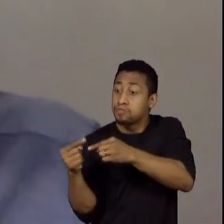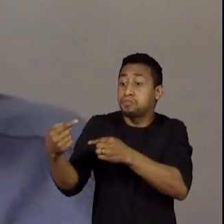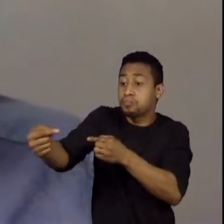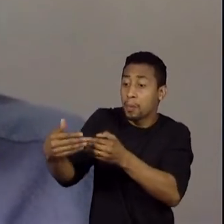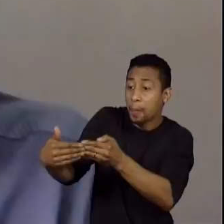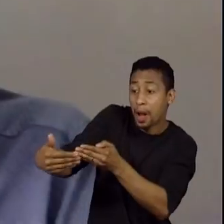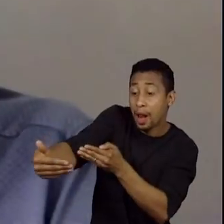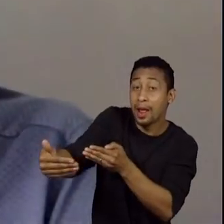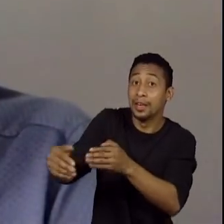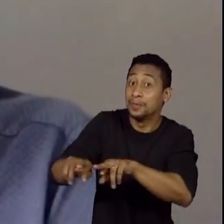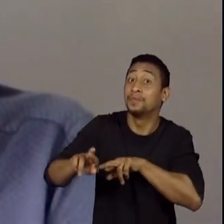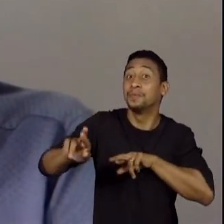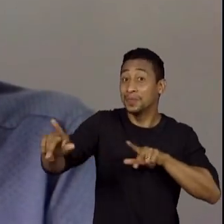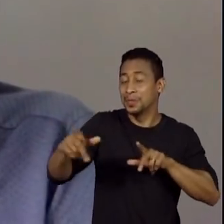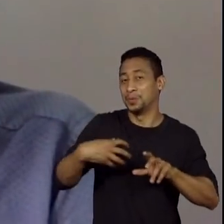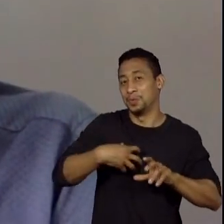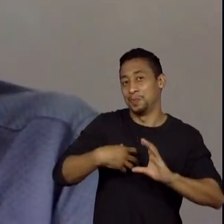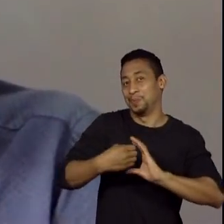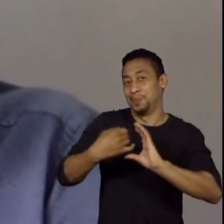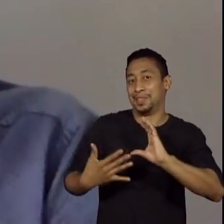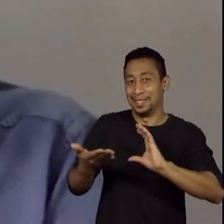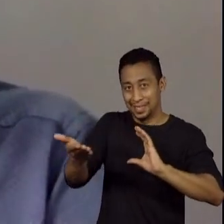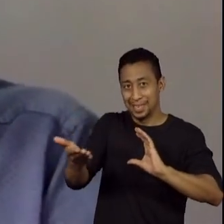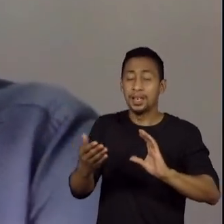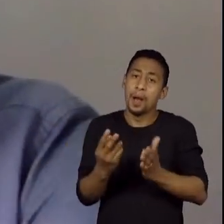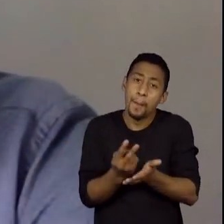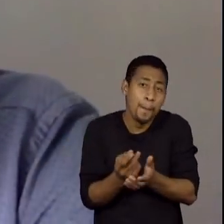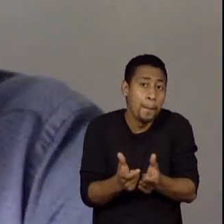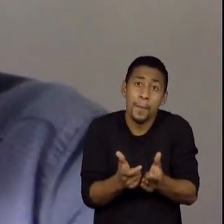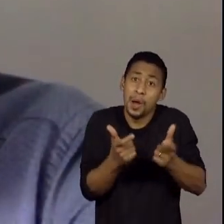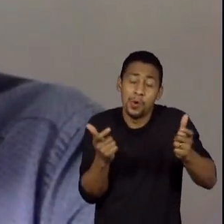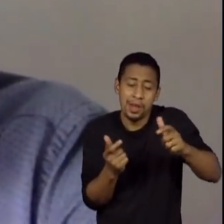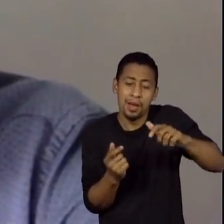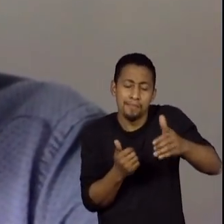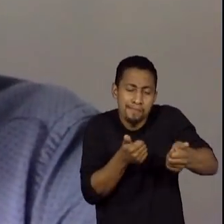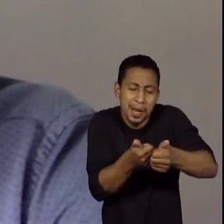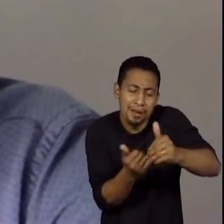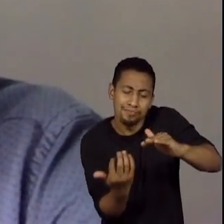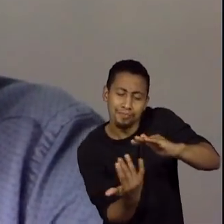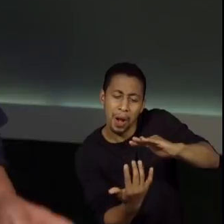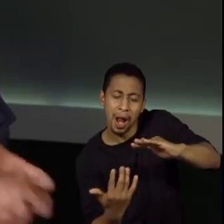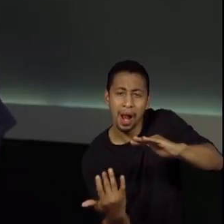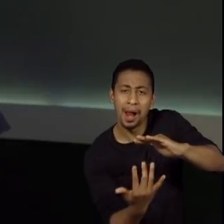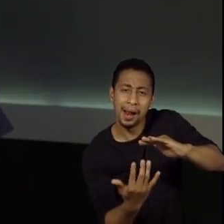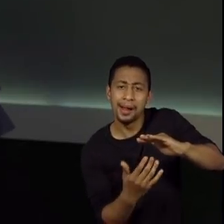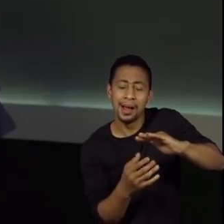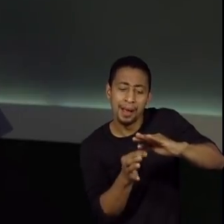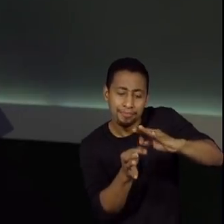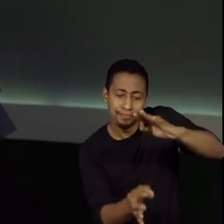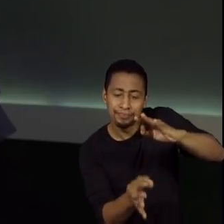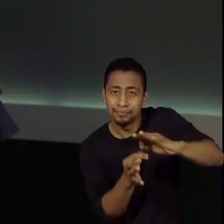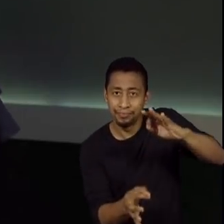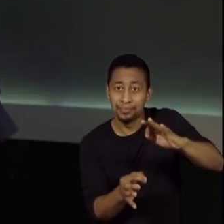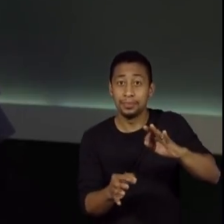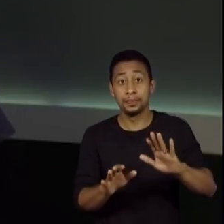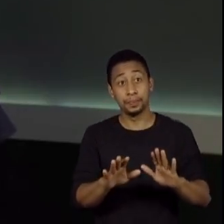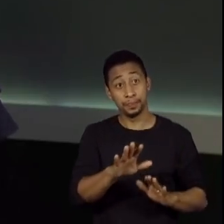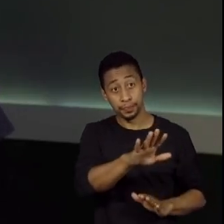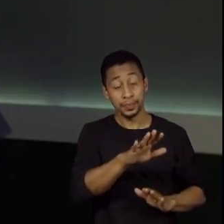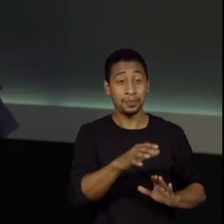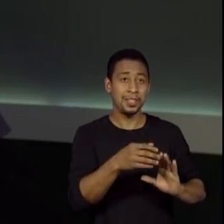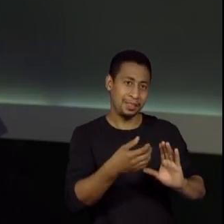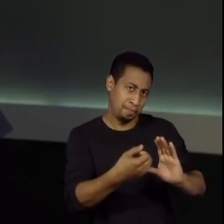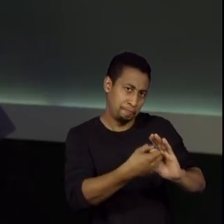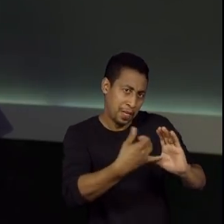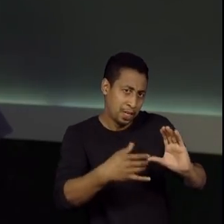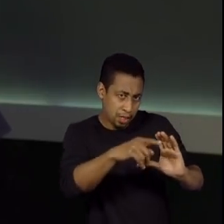recifes marginais, aqueles que estão na margem das condições ideais para a existência de um recife. E ele tem um alto nível de